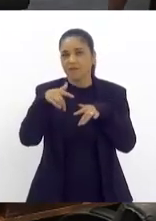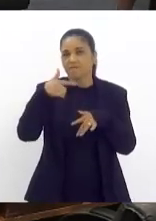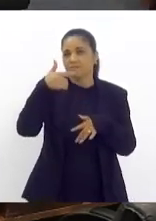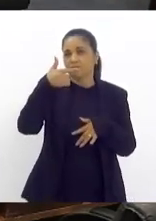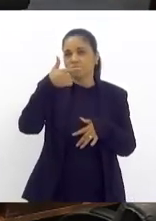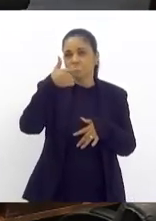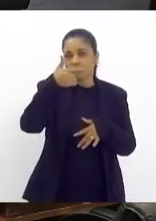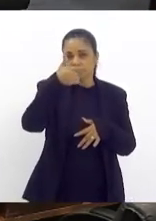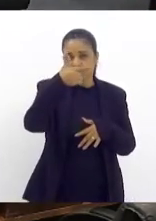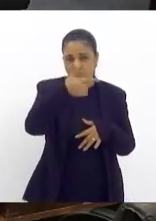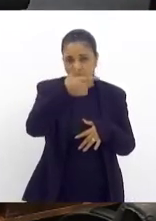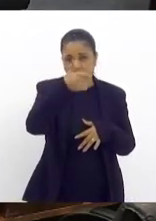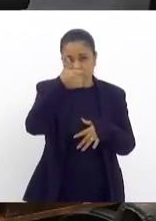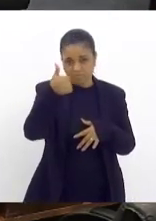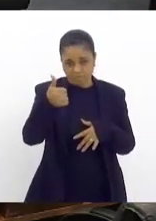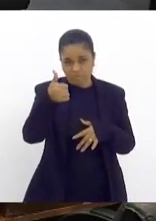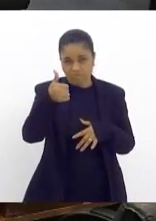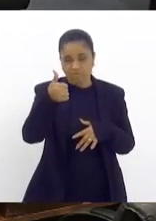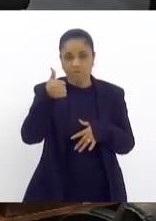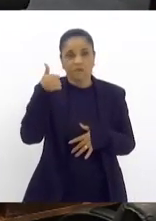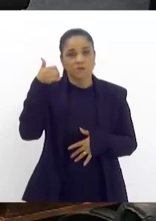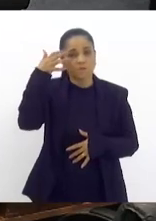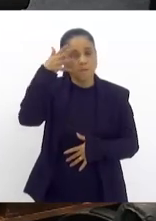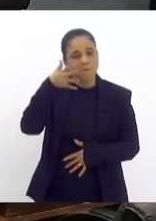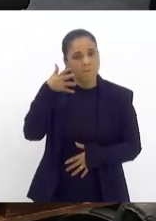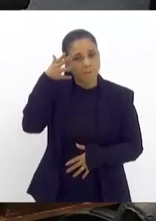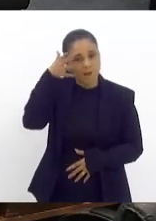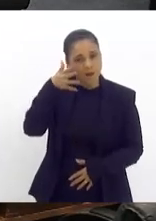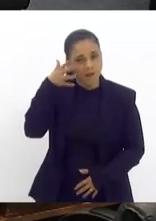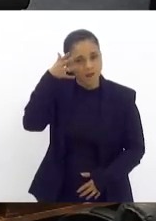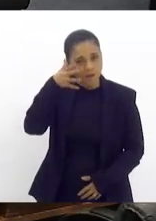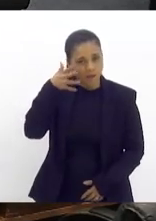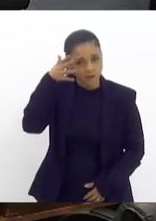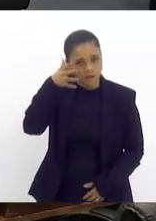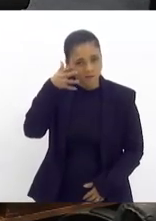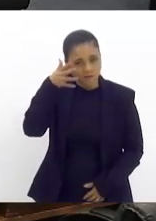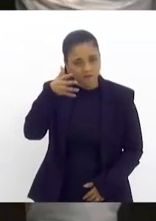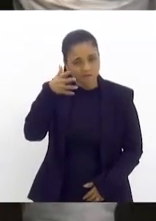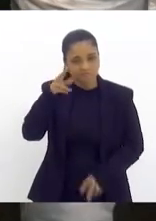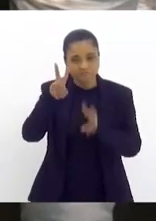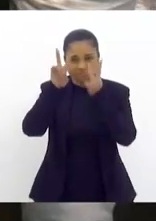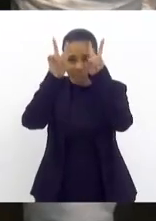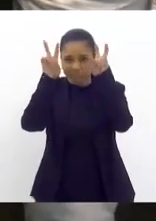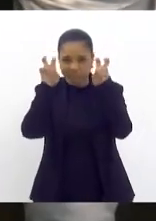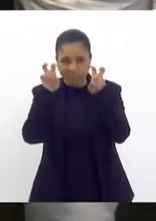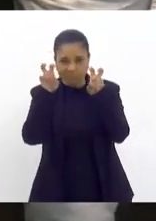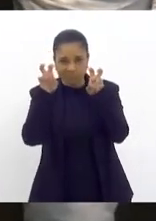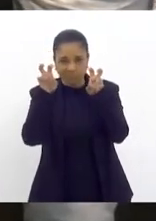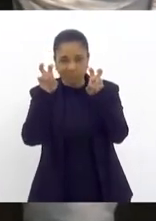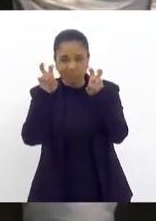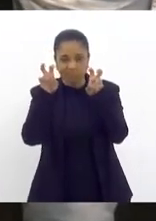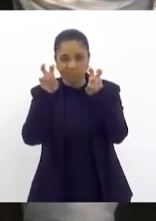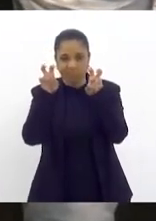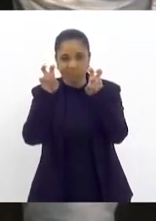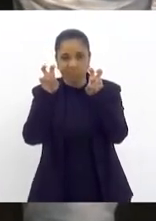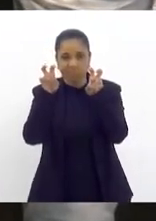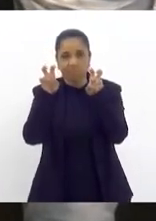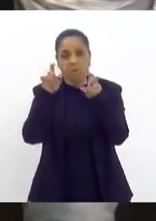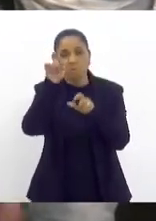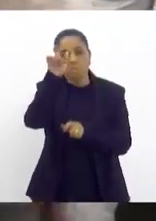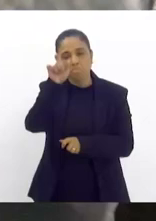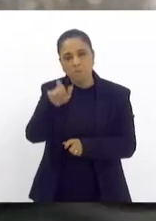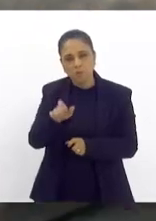21º andar, uma palestra, né, onde abordaremos o assunto pessoas